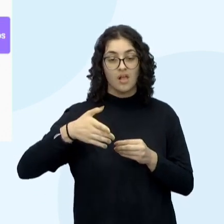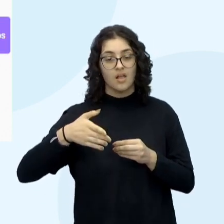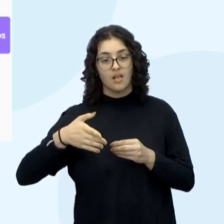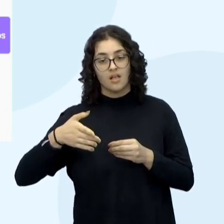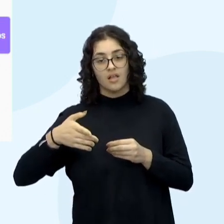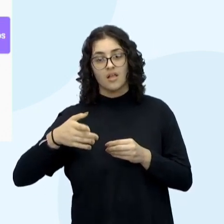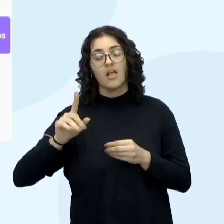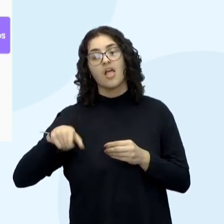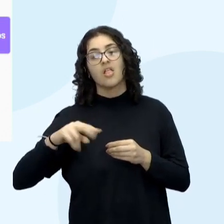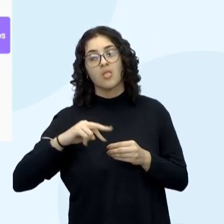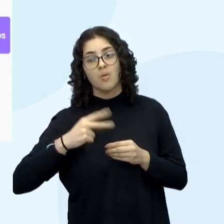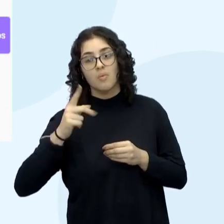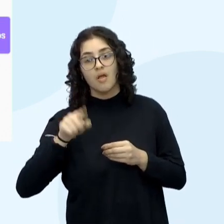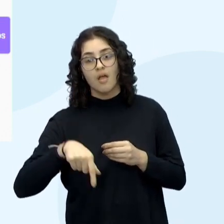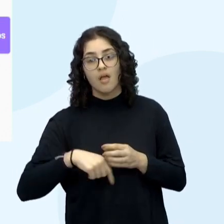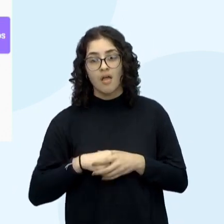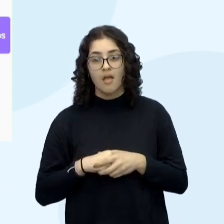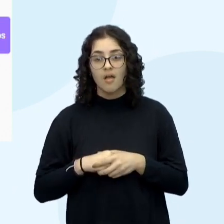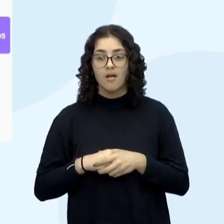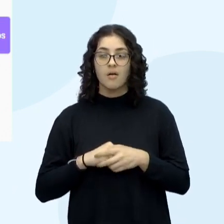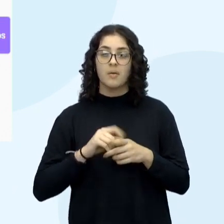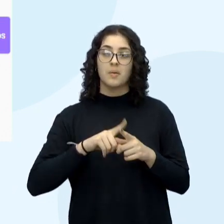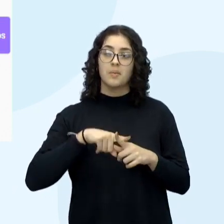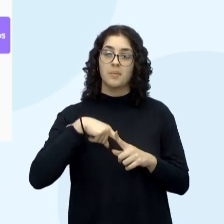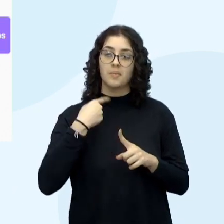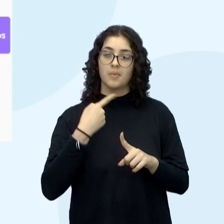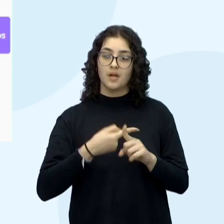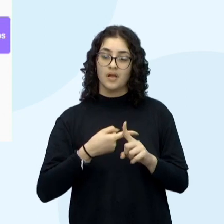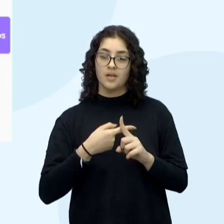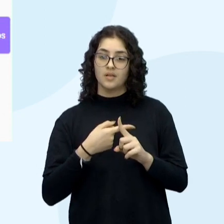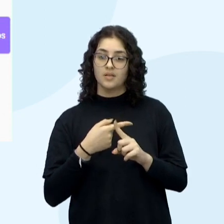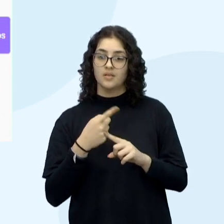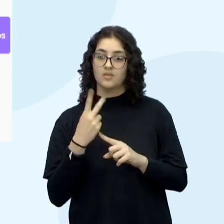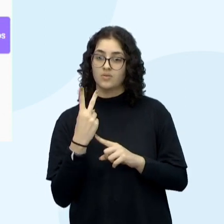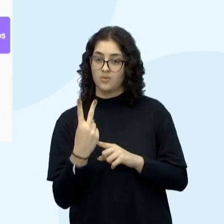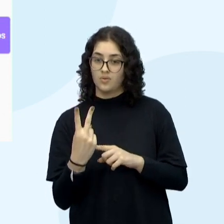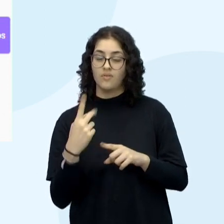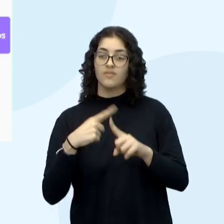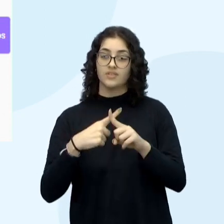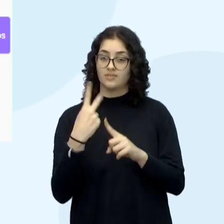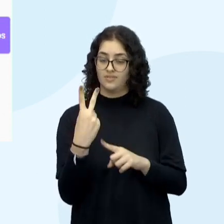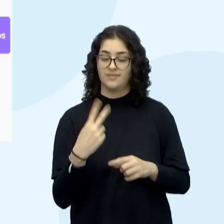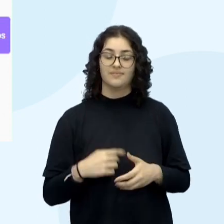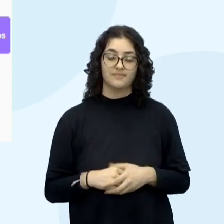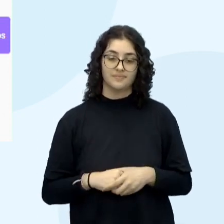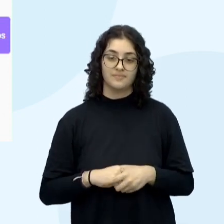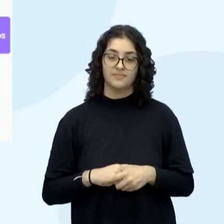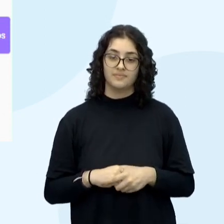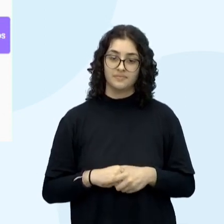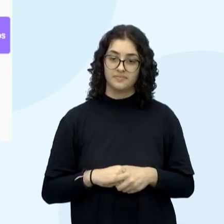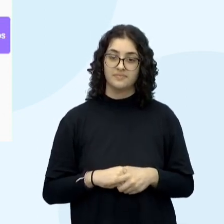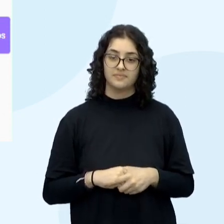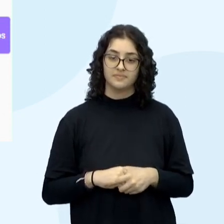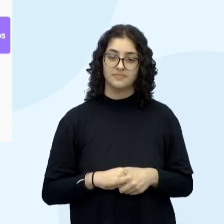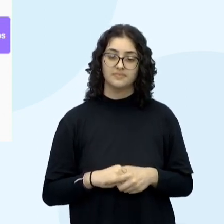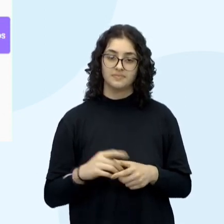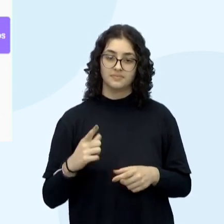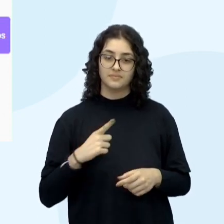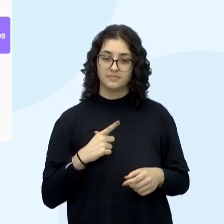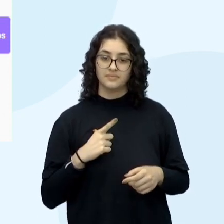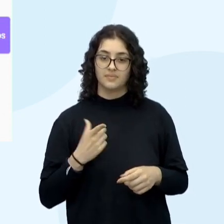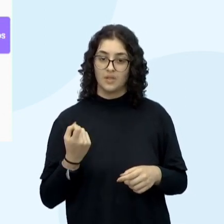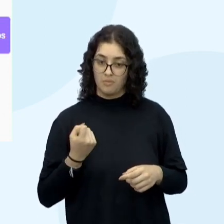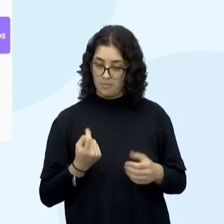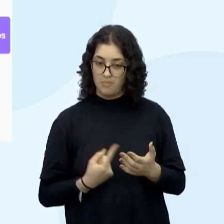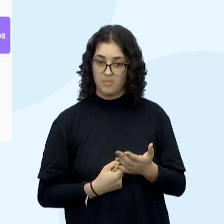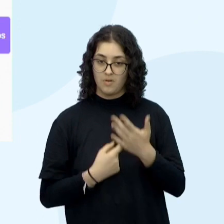número é... E a gente vai pegar esse número, essa resposta e multiplicar por 2, porque dobro é vezes 2, né? Ok. E aí, vezes 2, vai aparecer o dobro do número